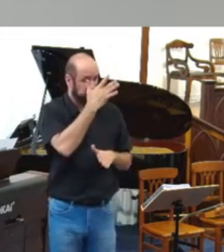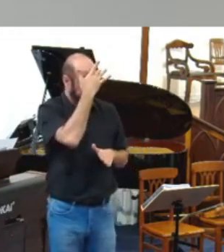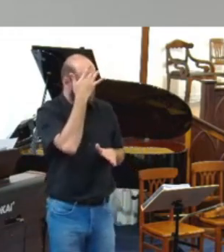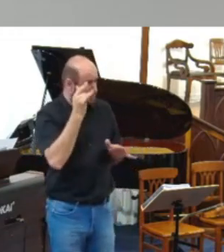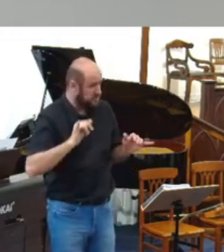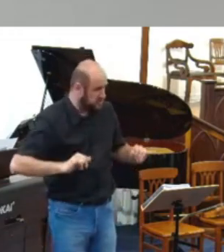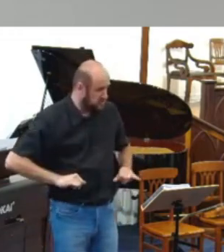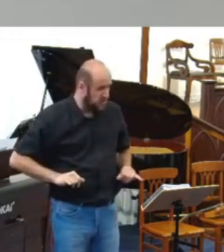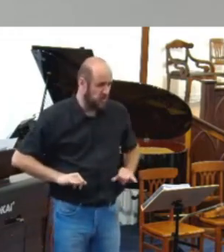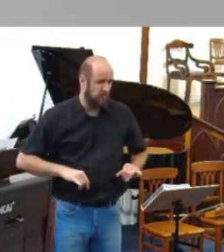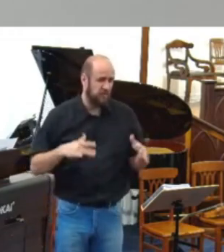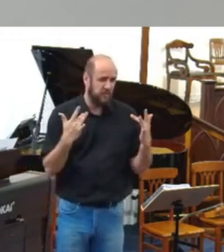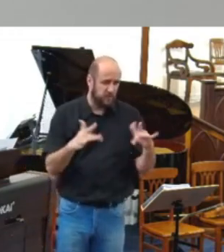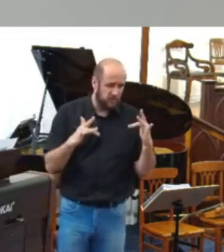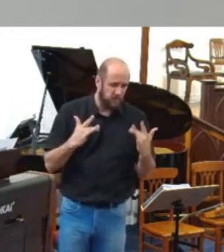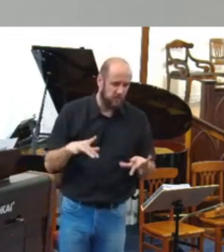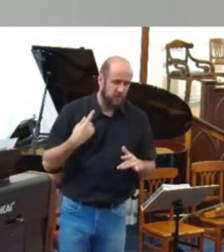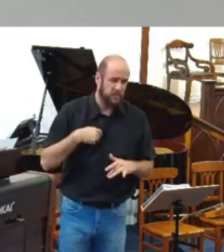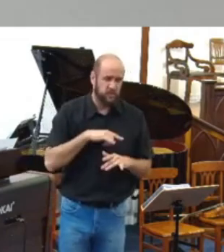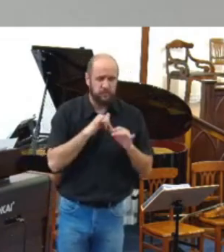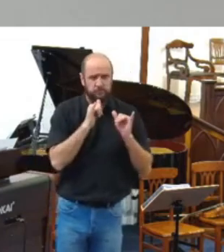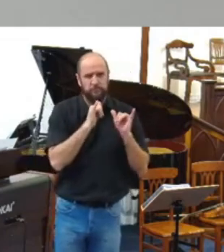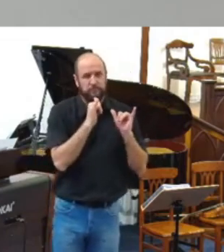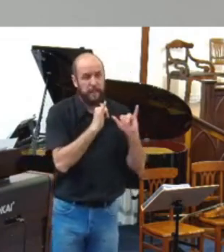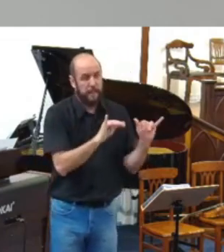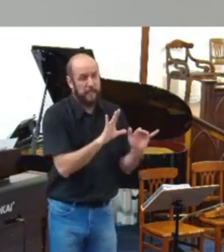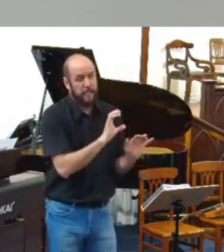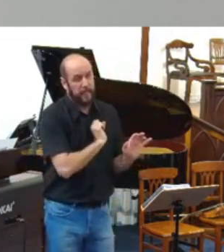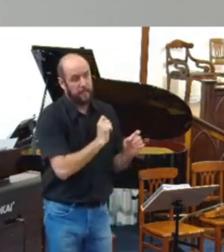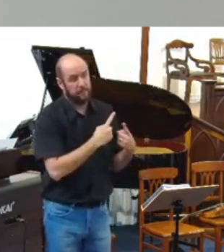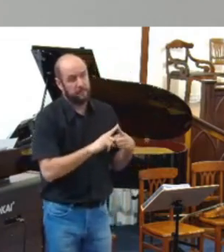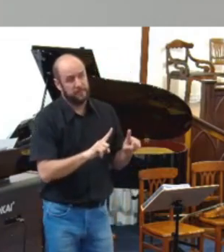mais próximas, que a gente diz que ama.